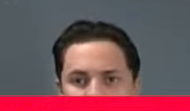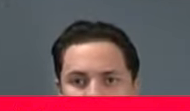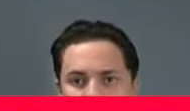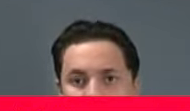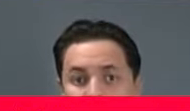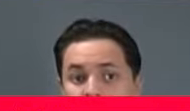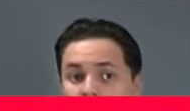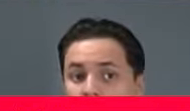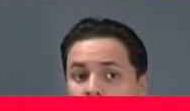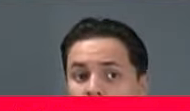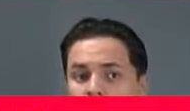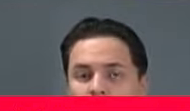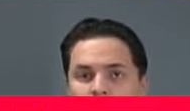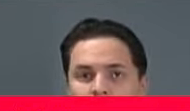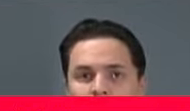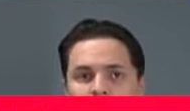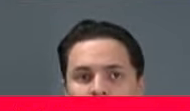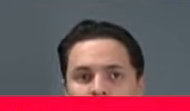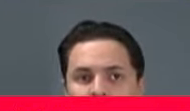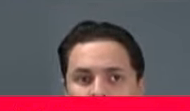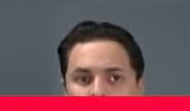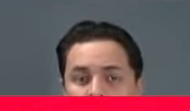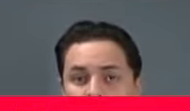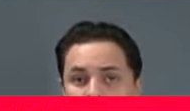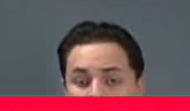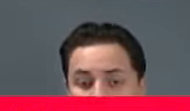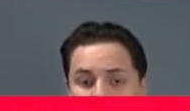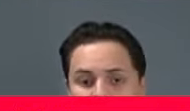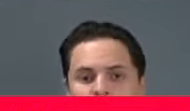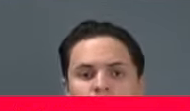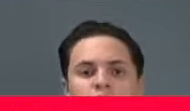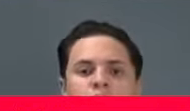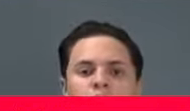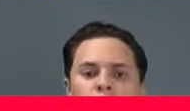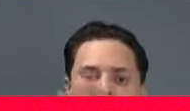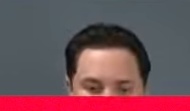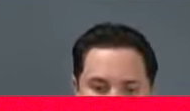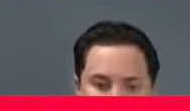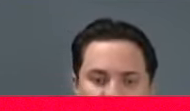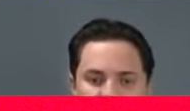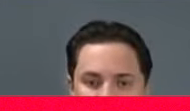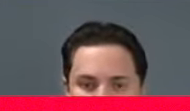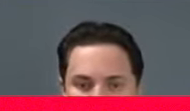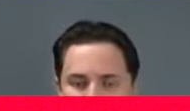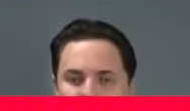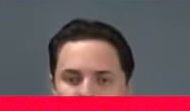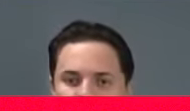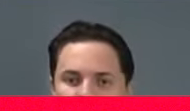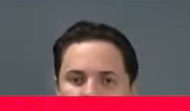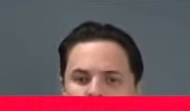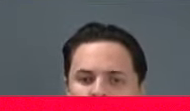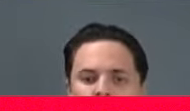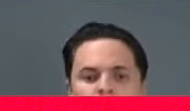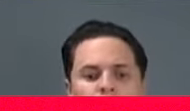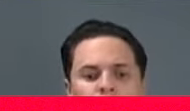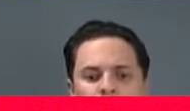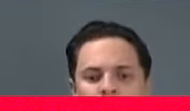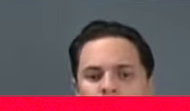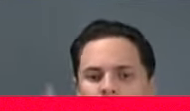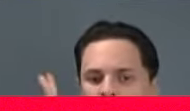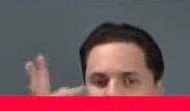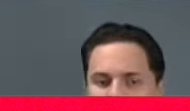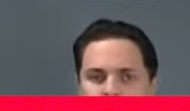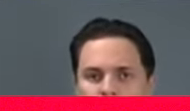senhor presidente eu não poderia de deixar de vir aqui essa Tribuna do senado hoje prestar minha solidariedade ao futuro